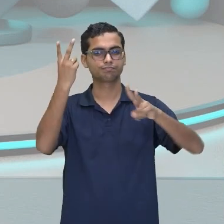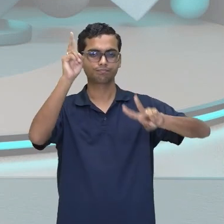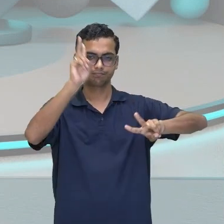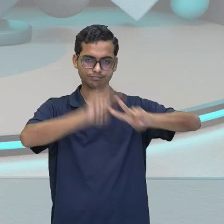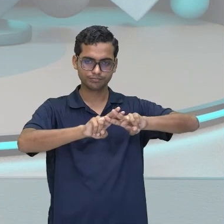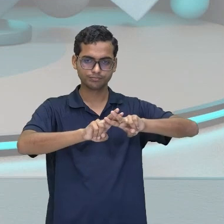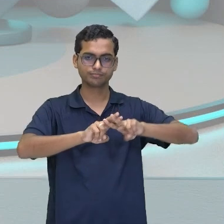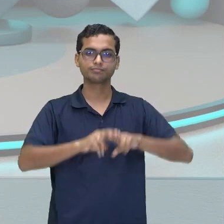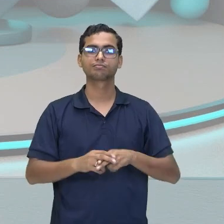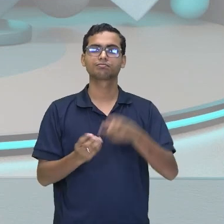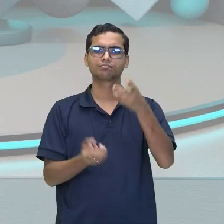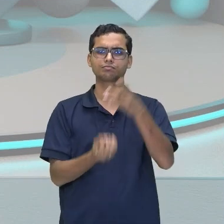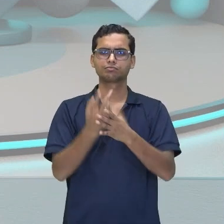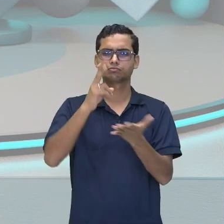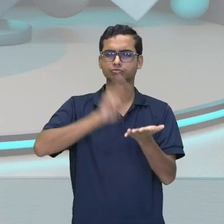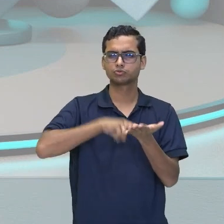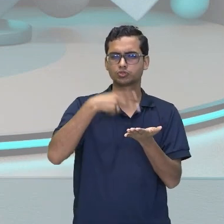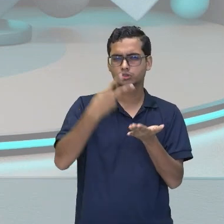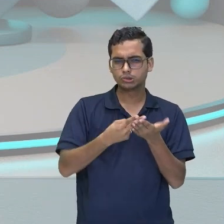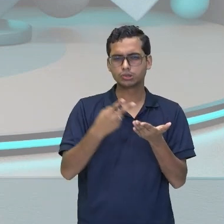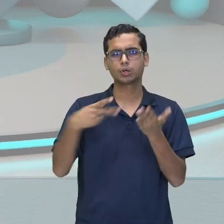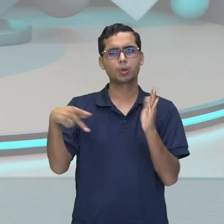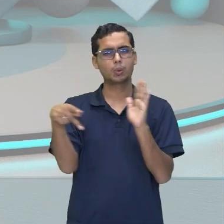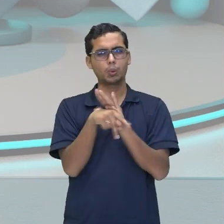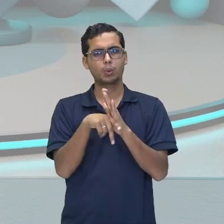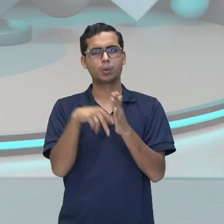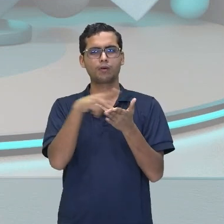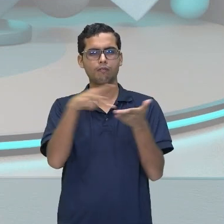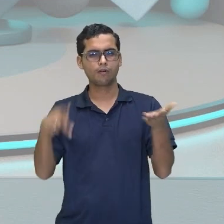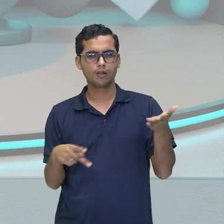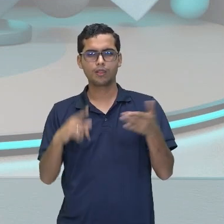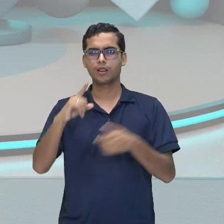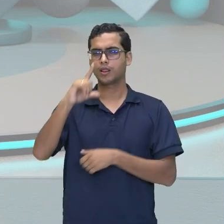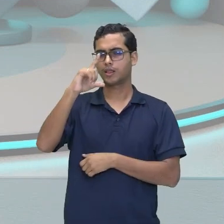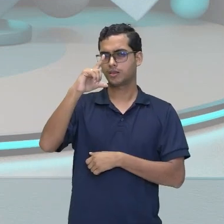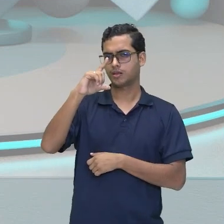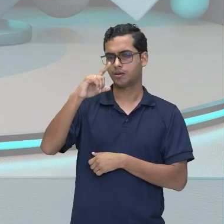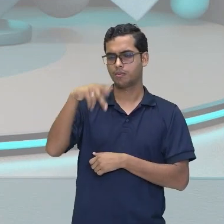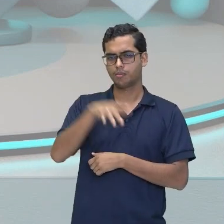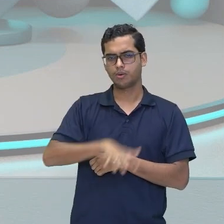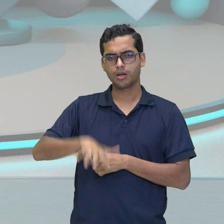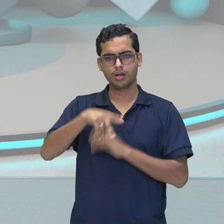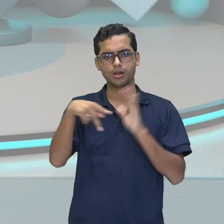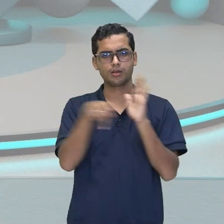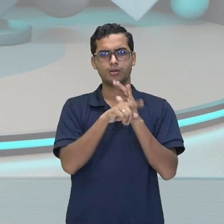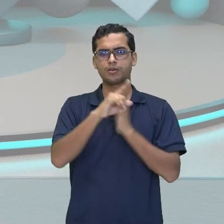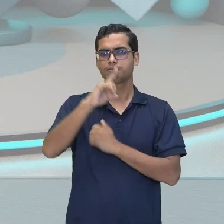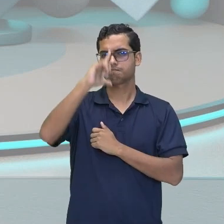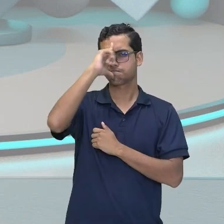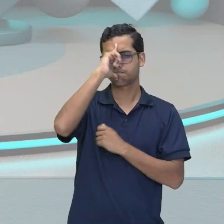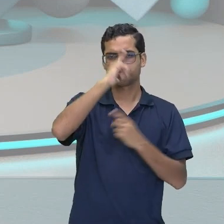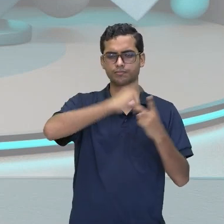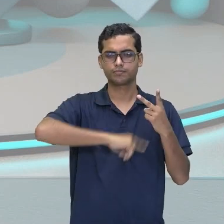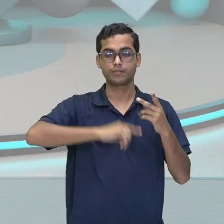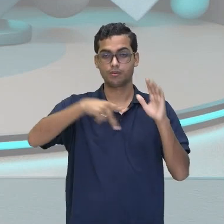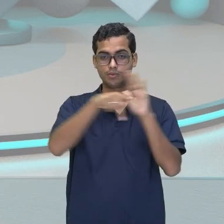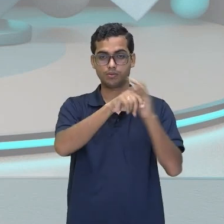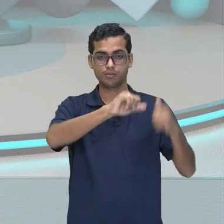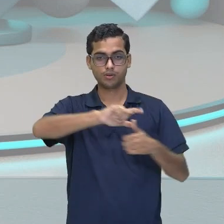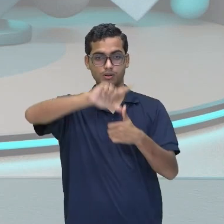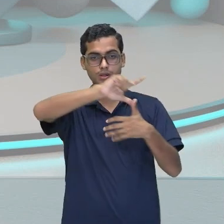Encarcerado, ele traduziu obras de poetas latinos e franceses. Foi libertado apenas ao se